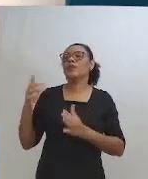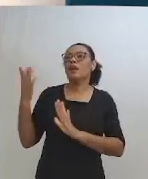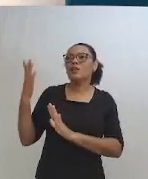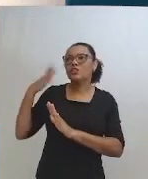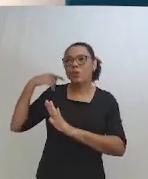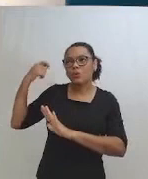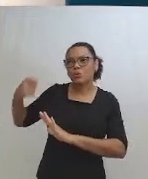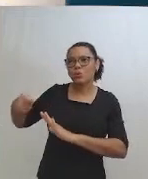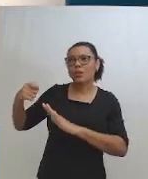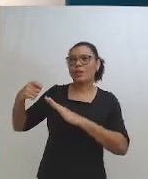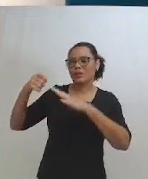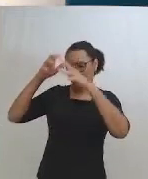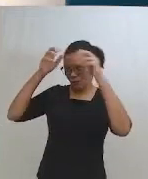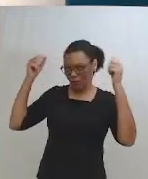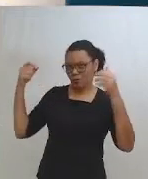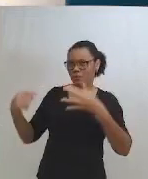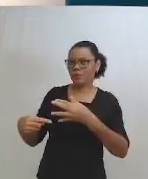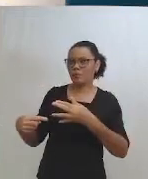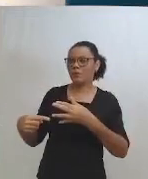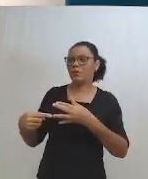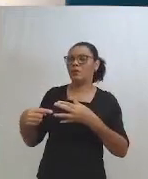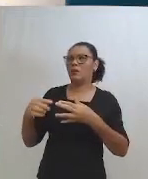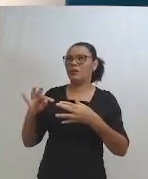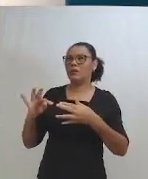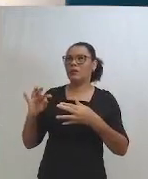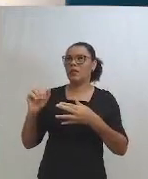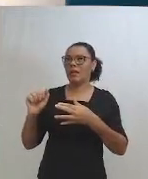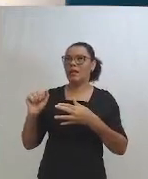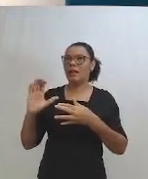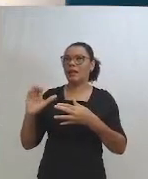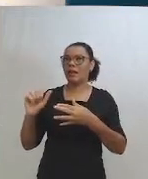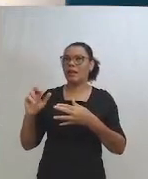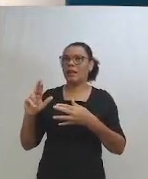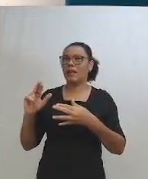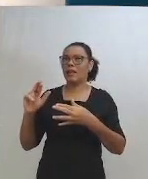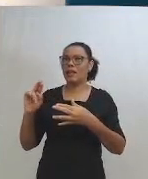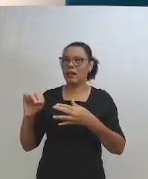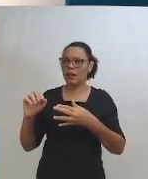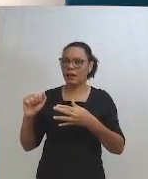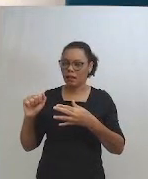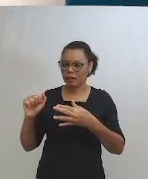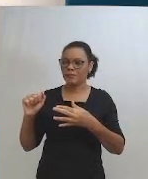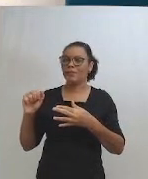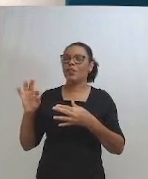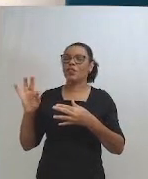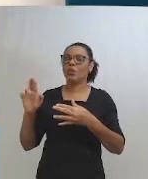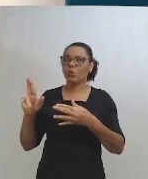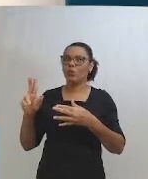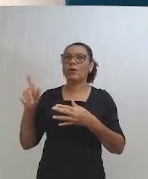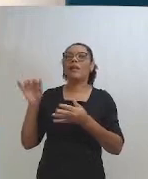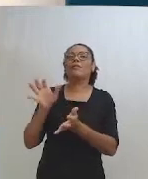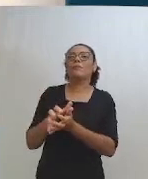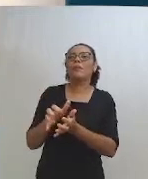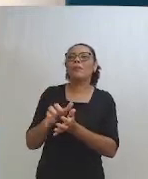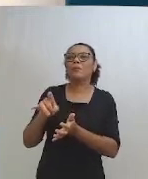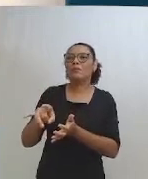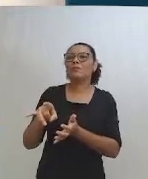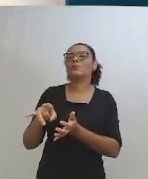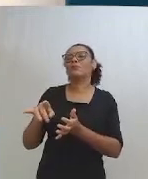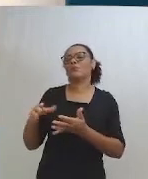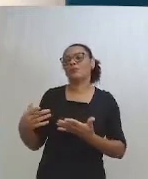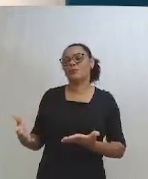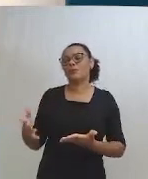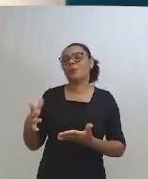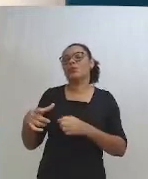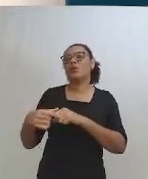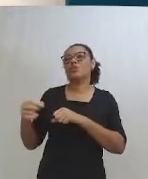de Tacaratu informou que o Tribunal de Justiça de Pernambuco editou o ato conjunto número tal, dispondo no seu artigo 5º